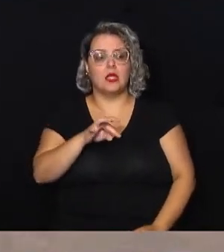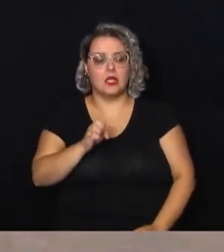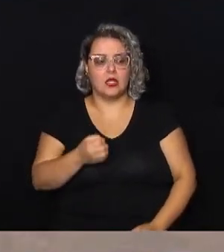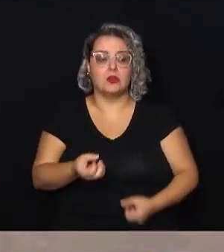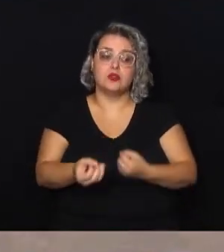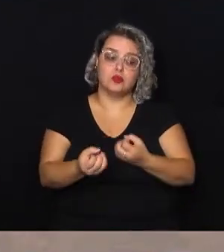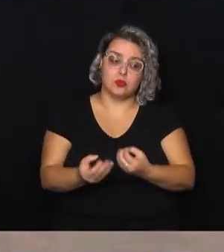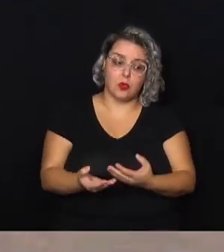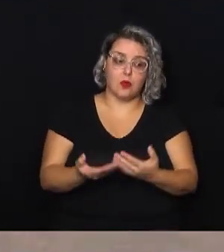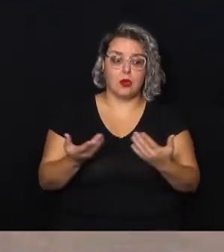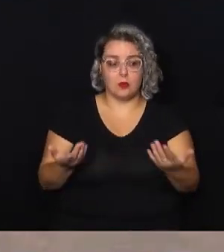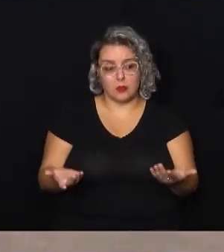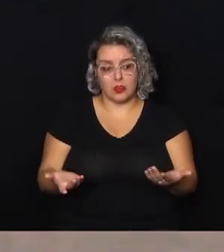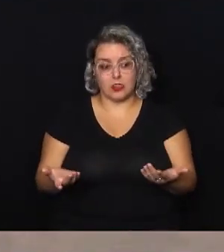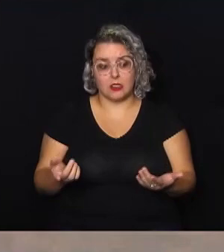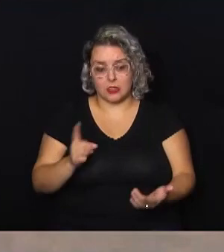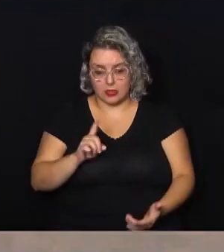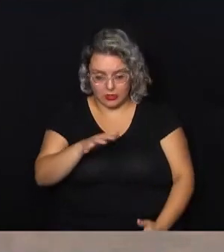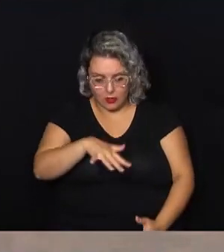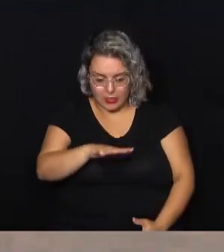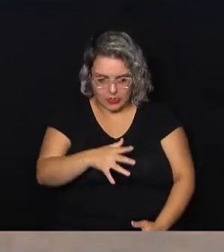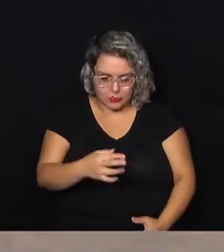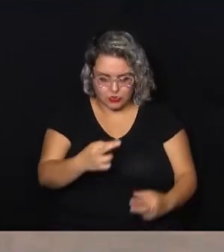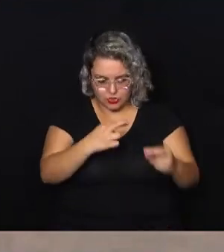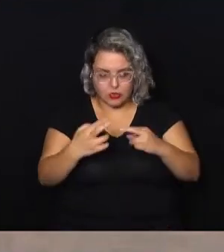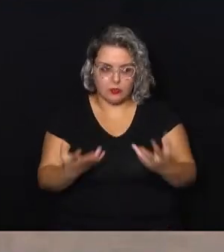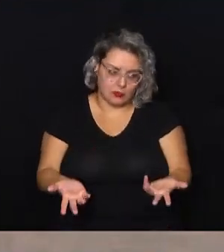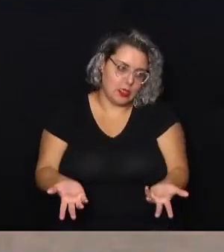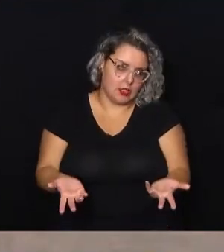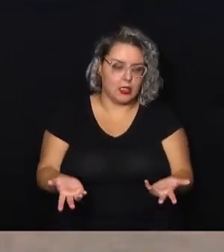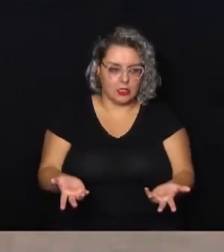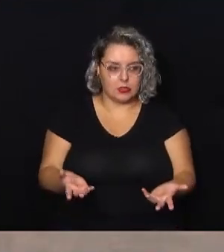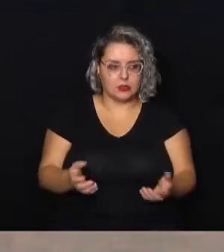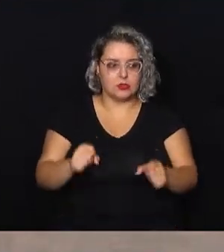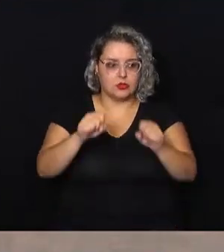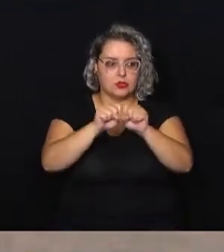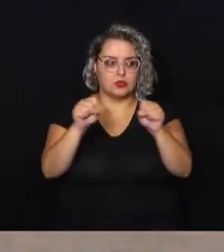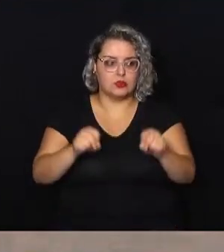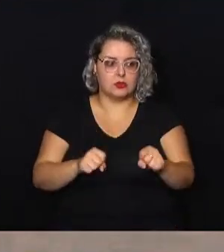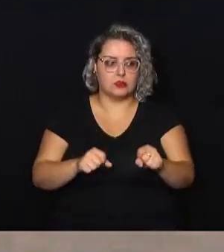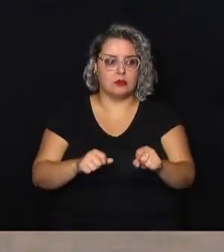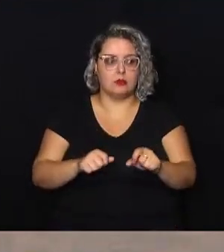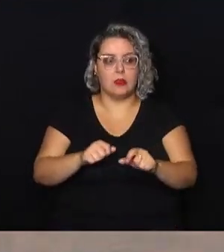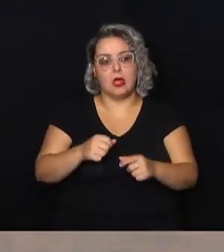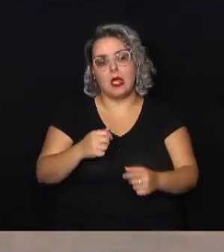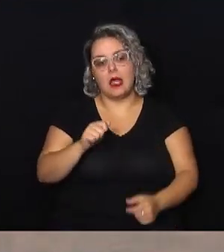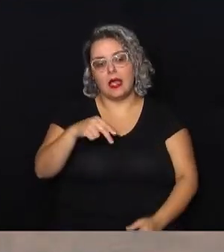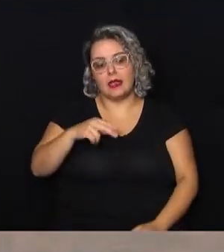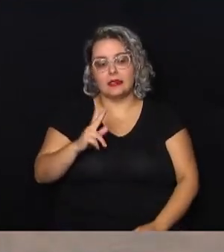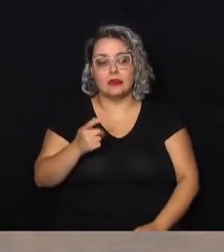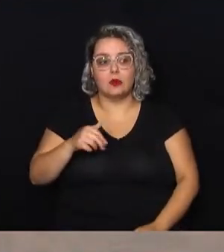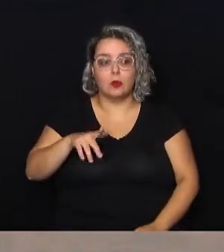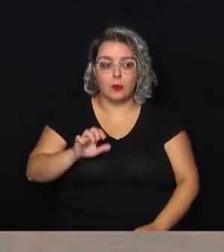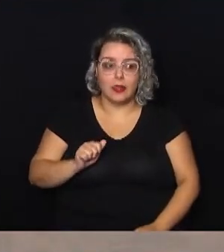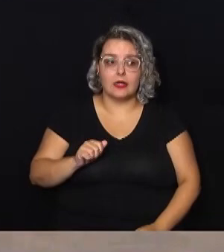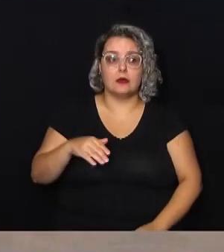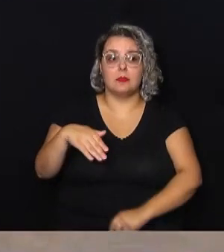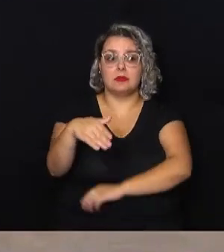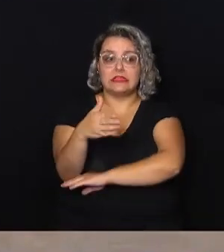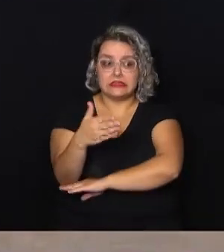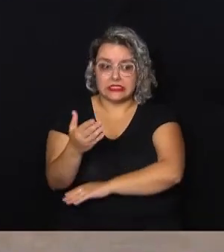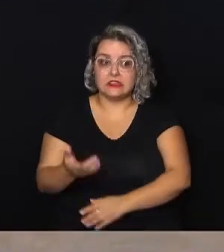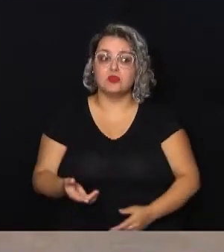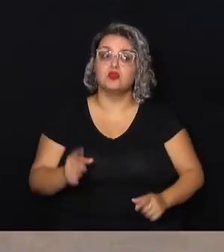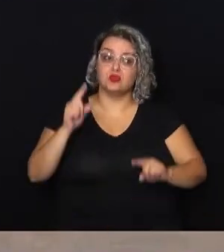é da sua área de cobertura, mas no sistema Anhanguera Bandeirantes, durante a Operação Carnaval, a expectativa